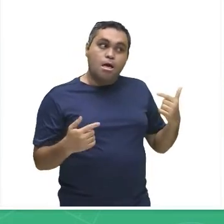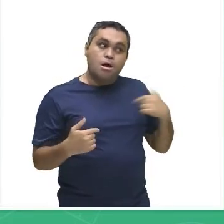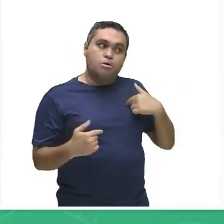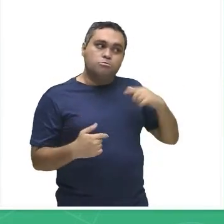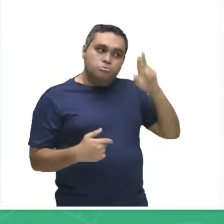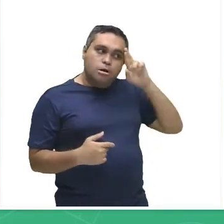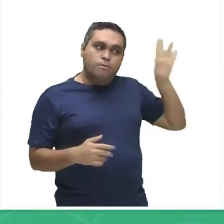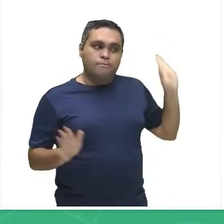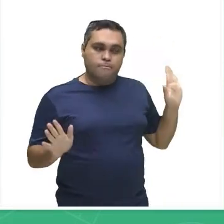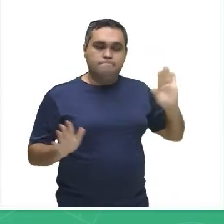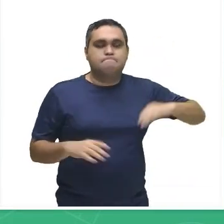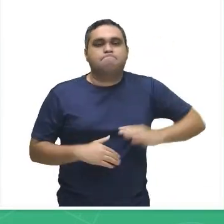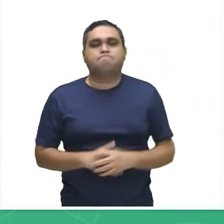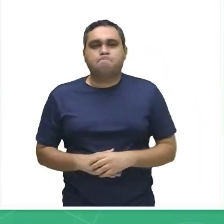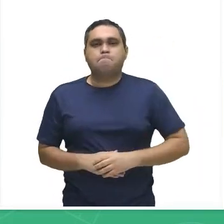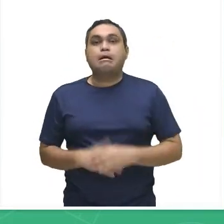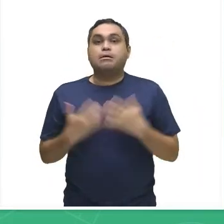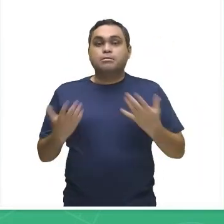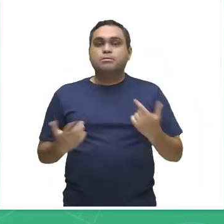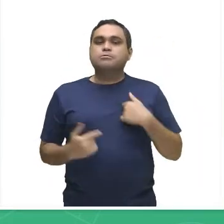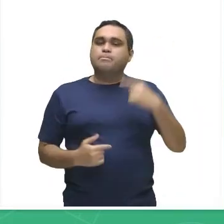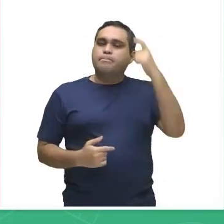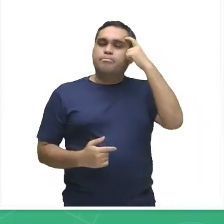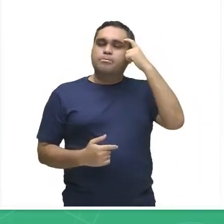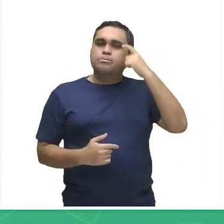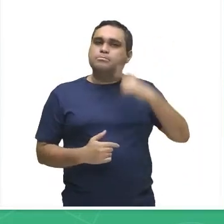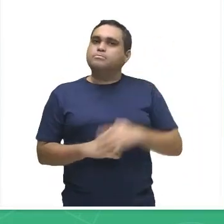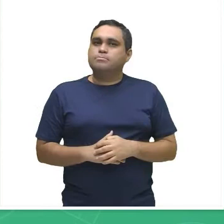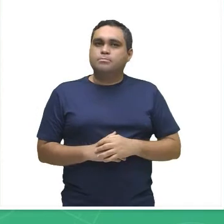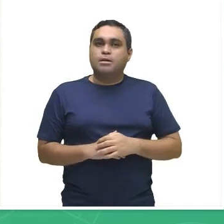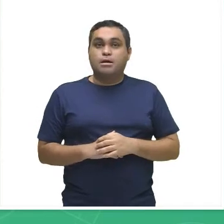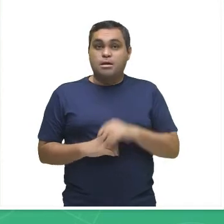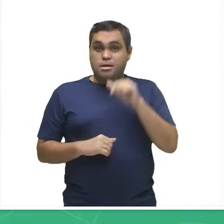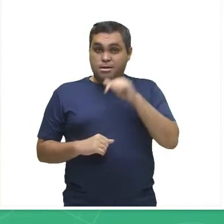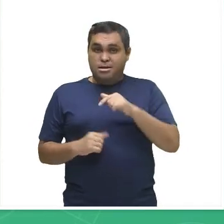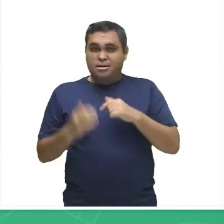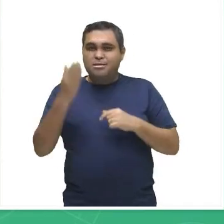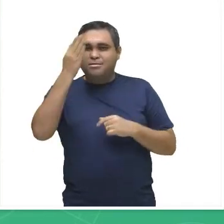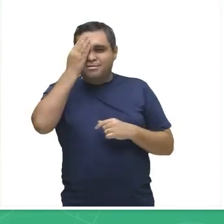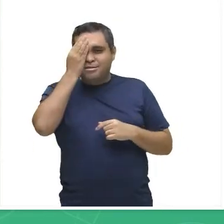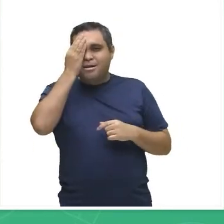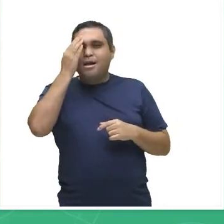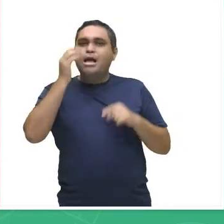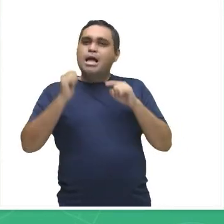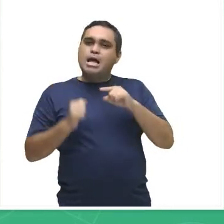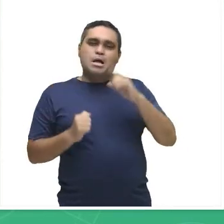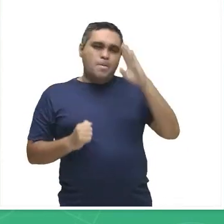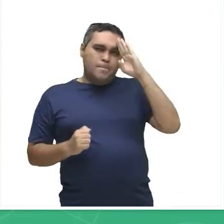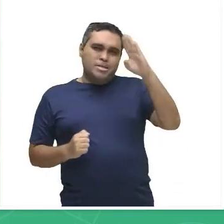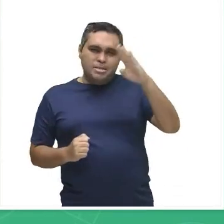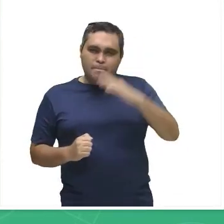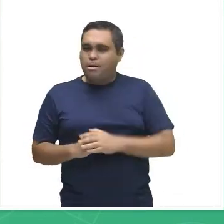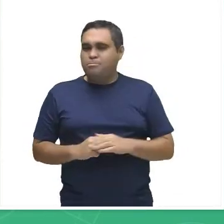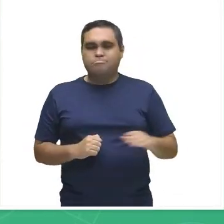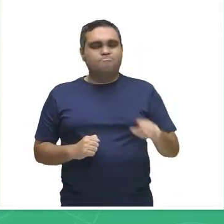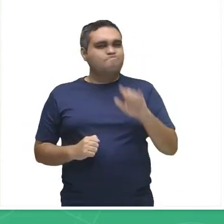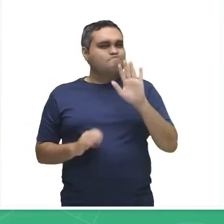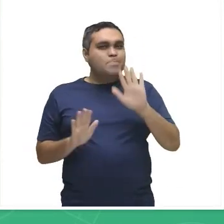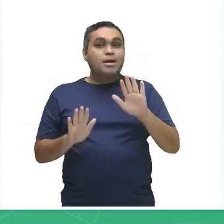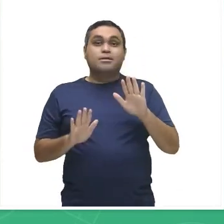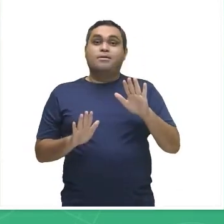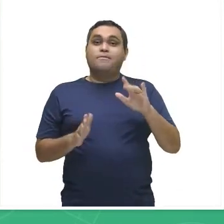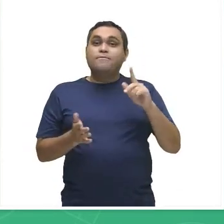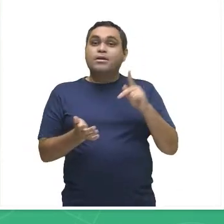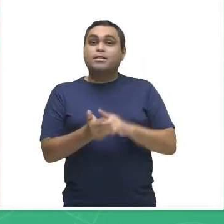tá? E a gente pensa que Filipe vai ser o grande nome dessa história, mas na verdade Filipe vai acabar